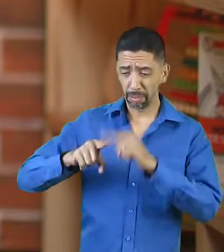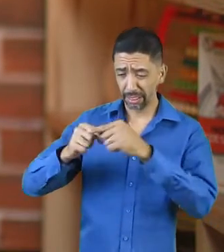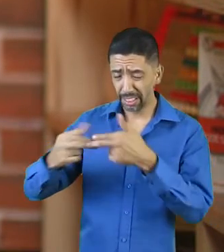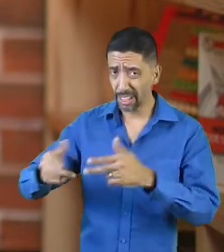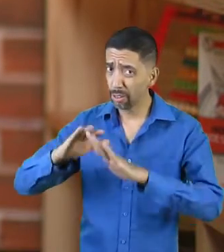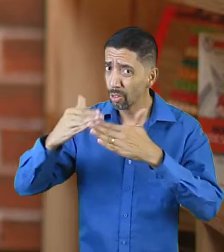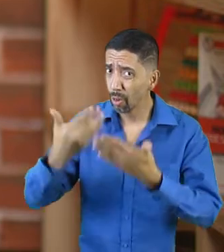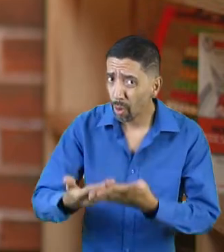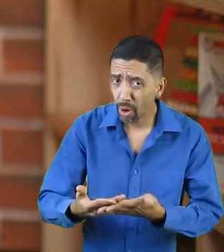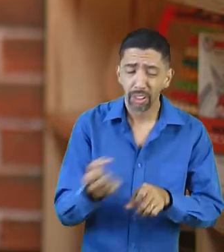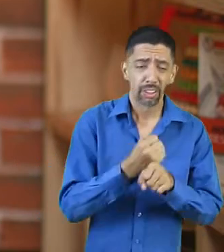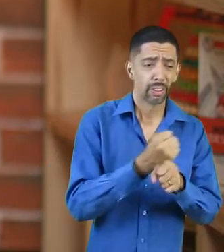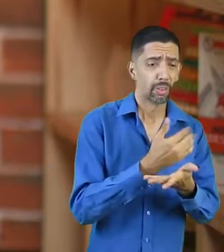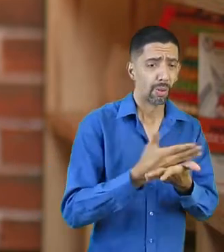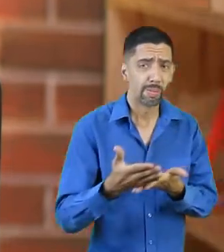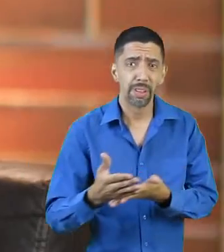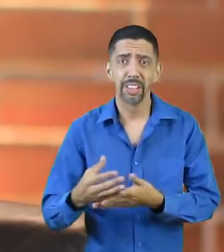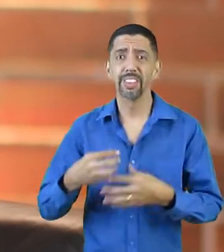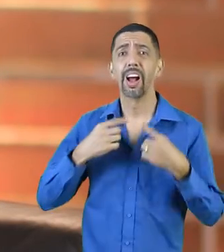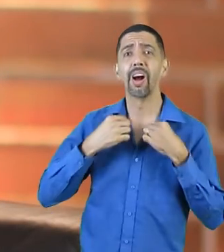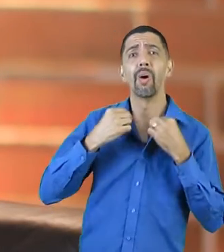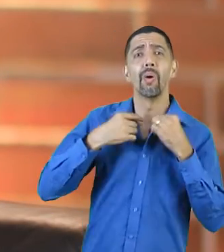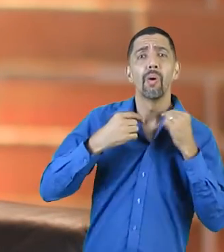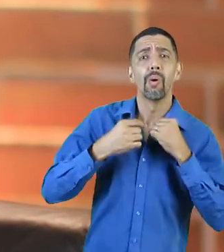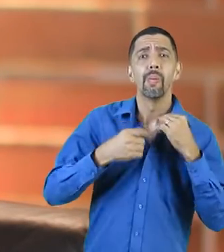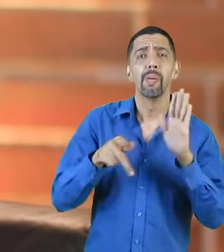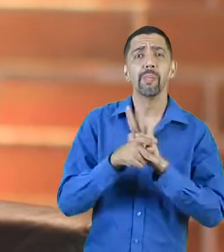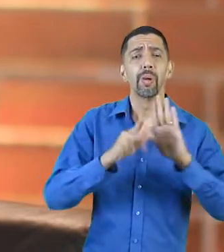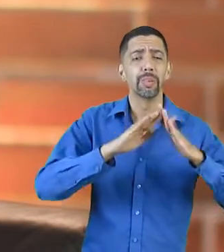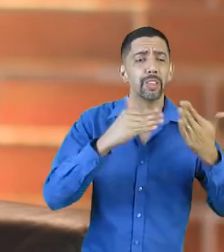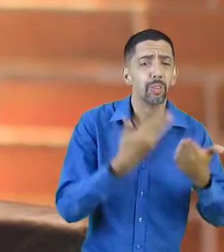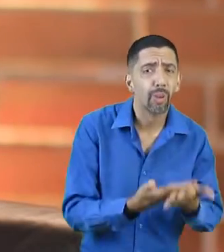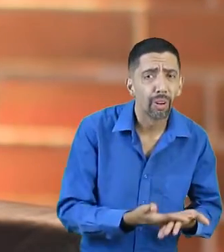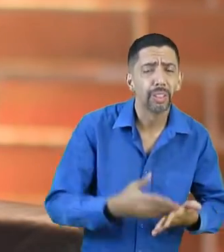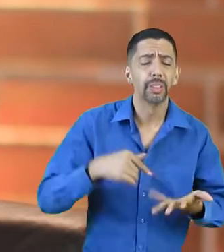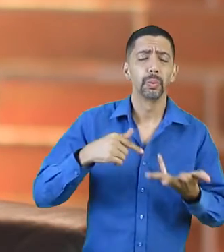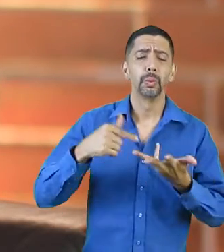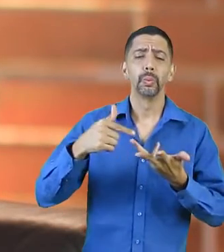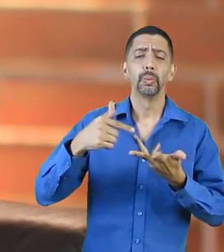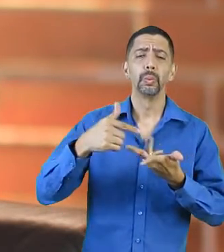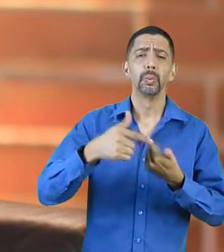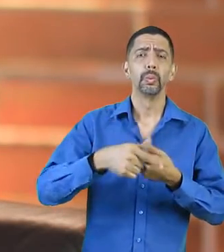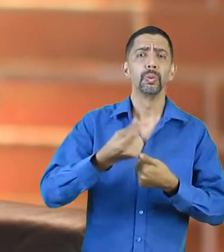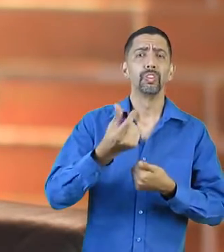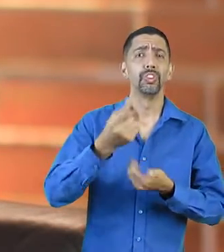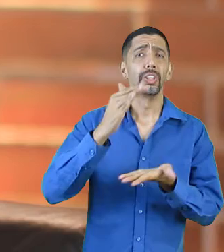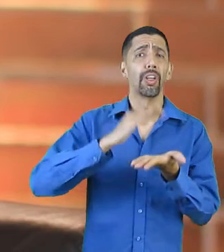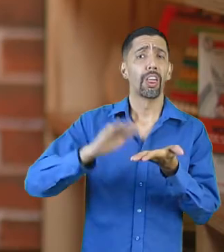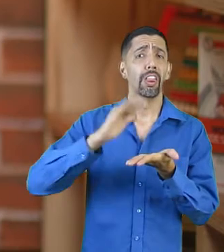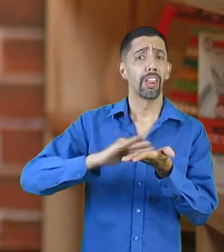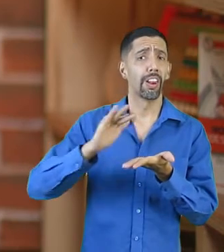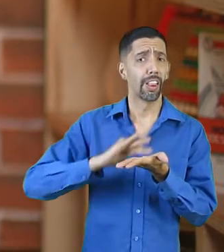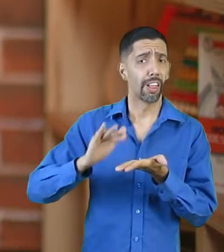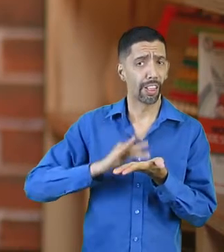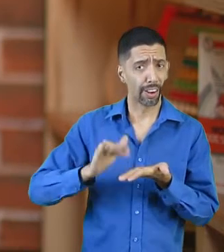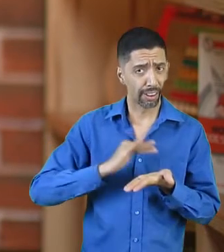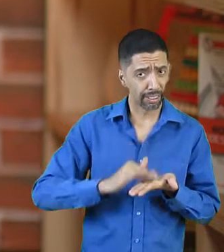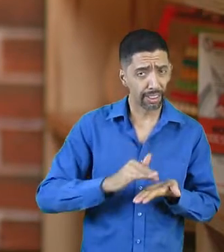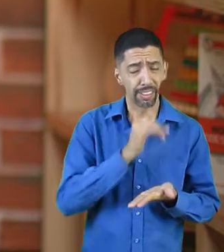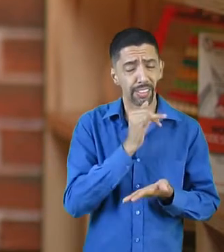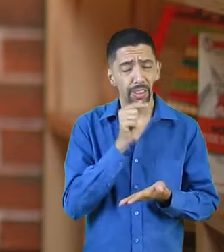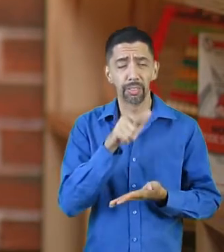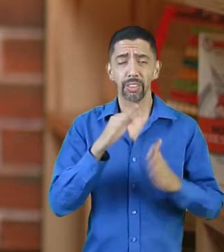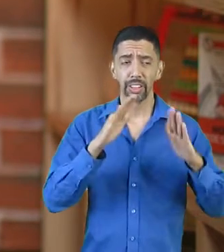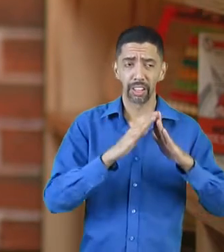escolar? Começo de ano? Uniforme? Tudo isso vai impactar em gastar dinheiro. E ainda, moro